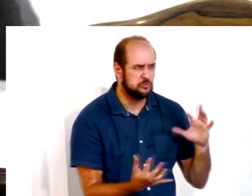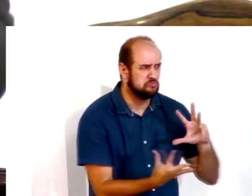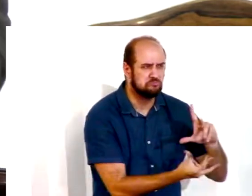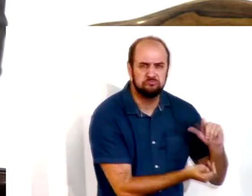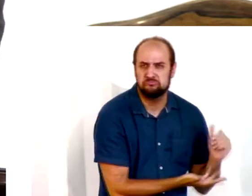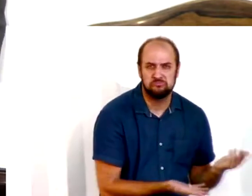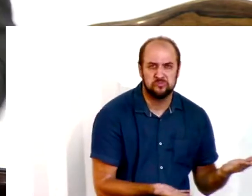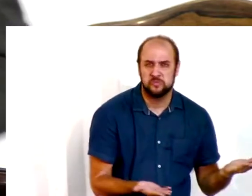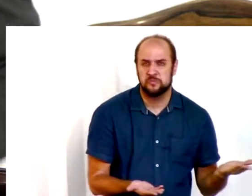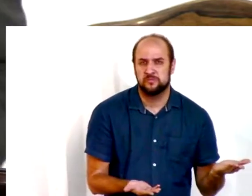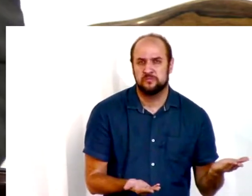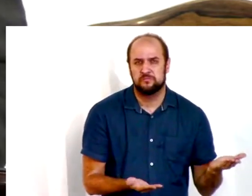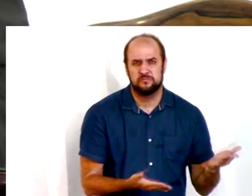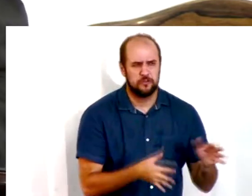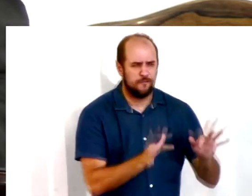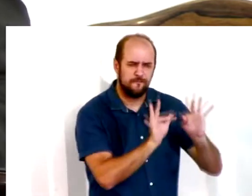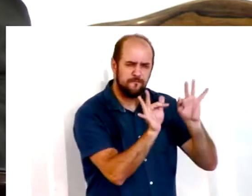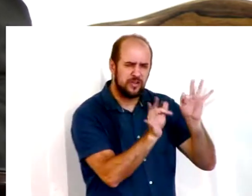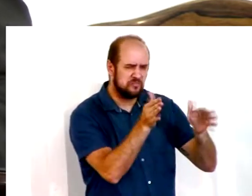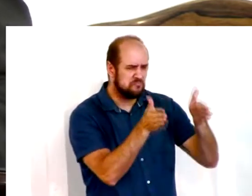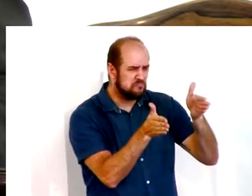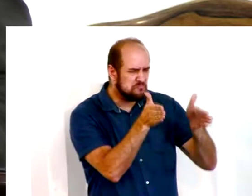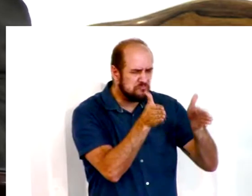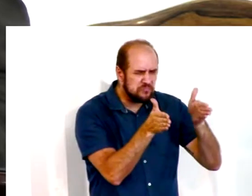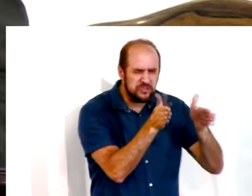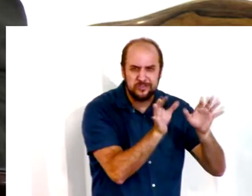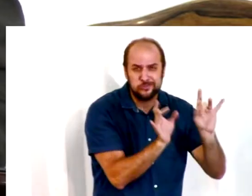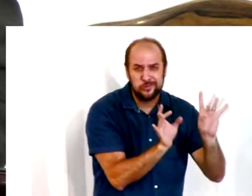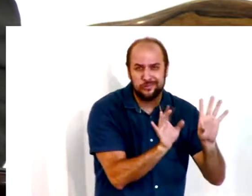trazem momentaneamente felicidade.